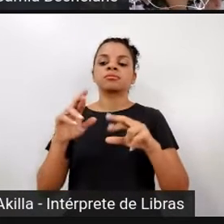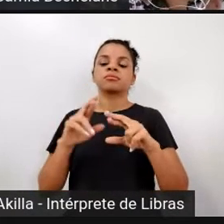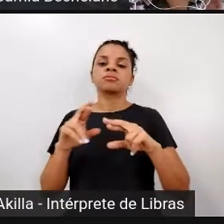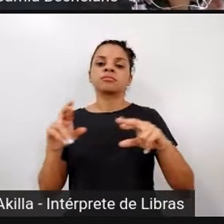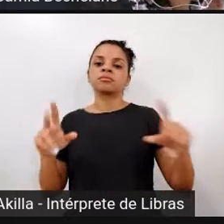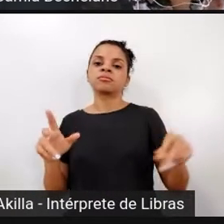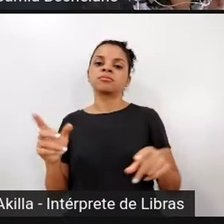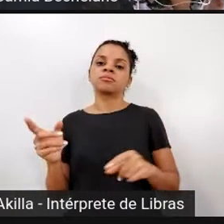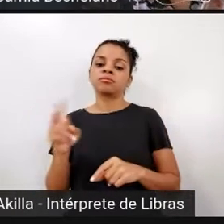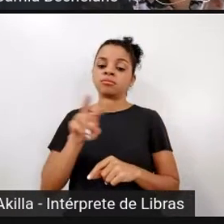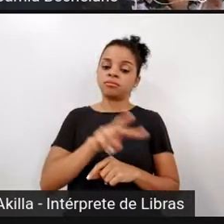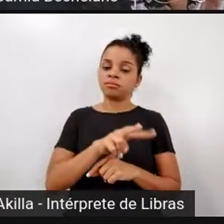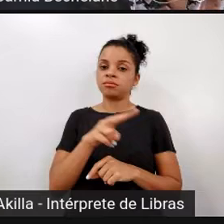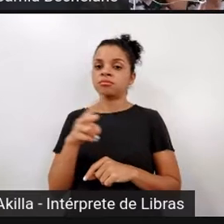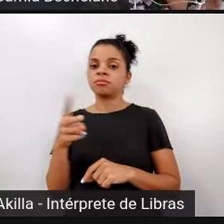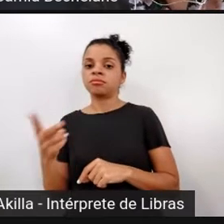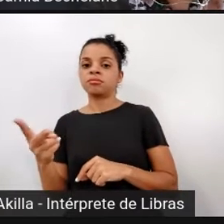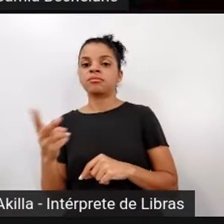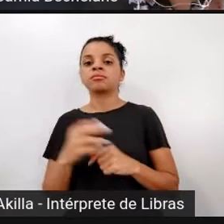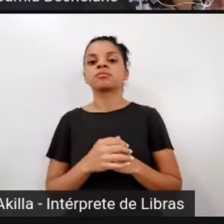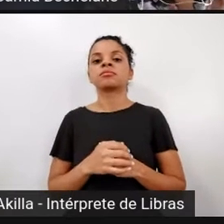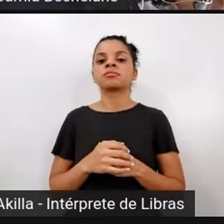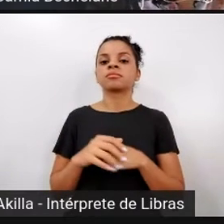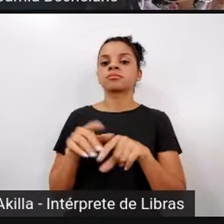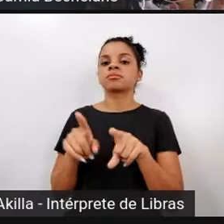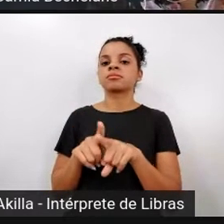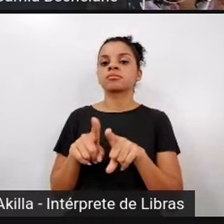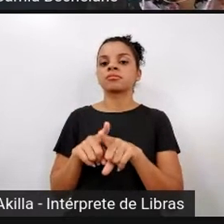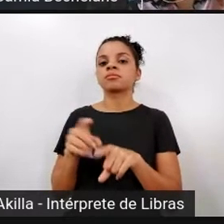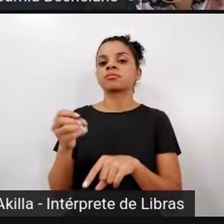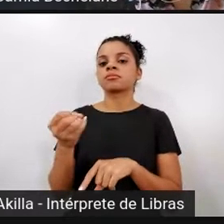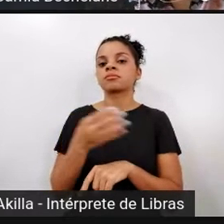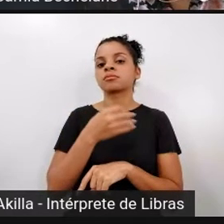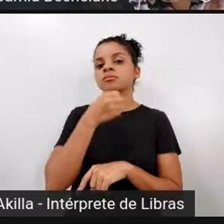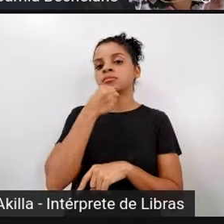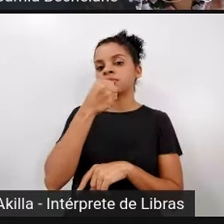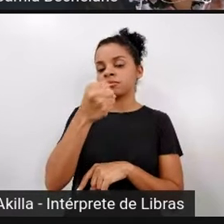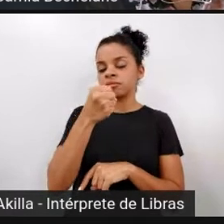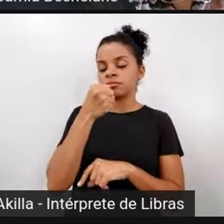nomenclatura vai variar, e o que seriam essas novas formas de jornalismo independente feitos,